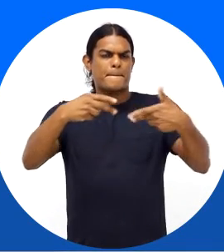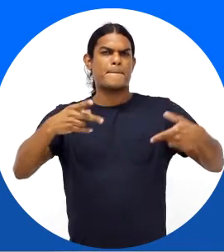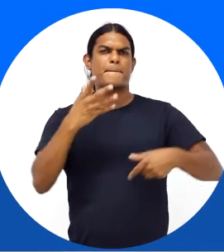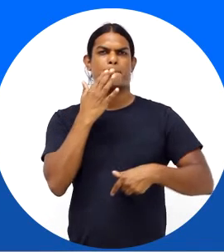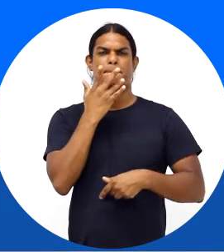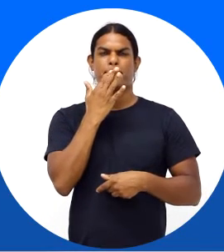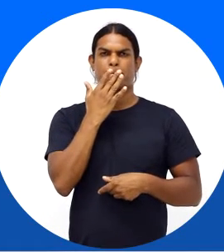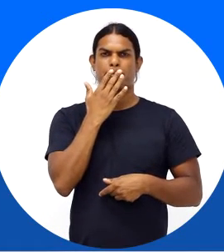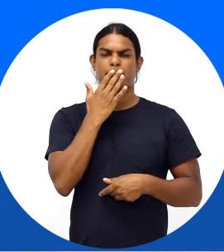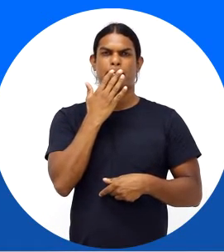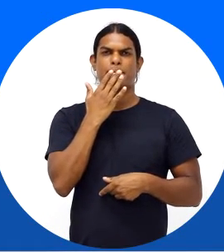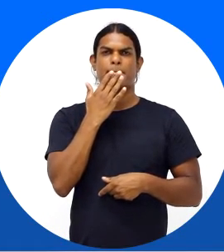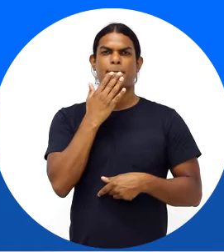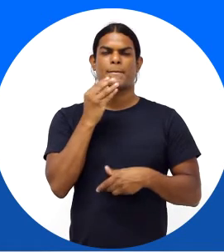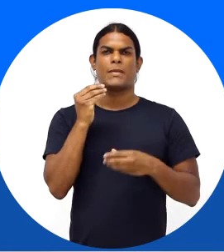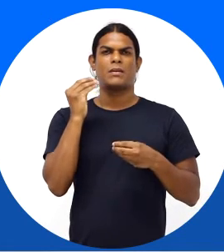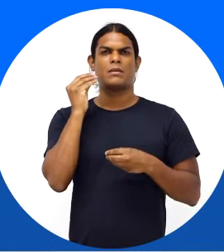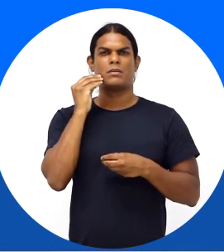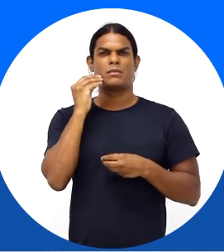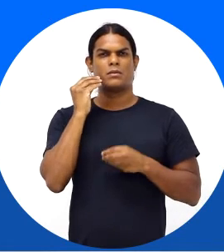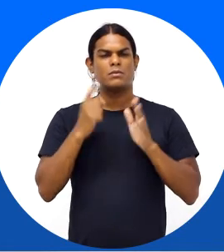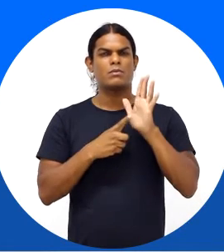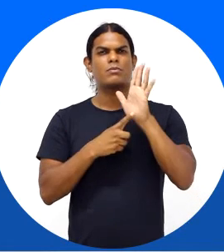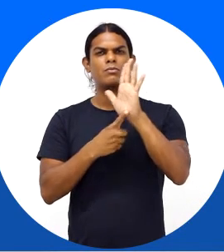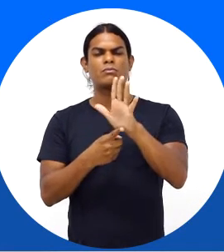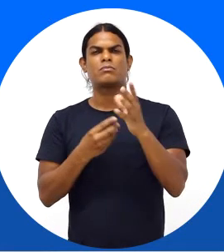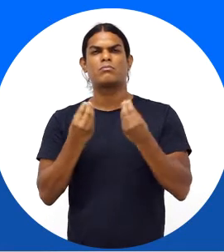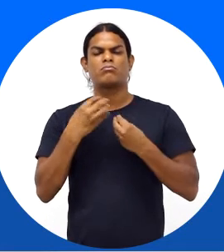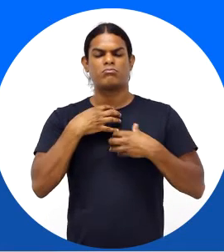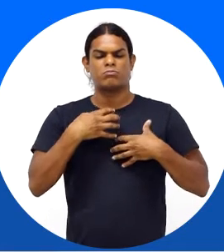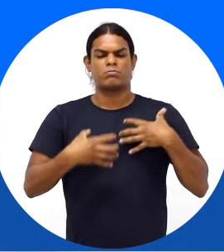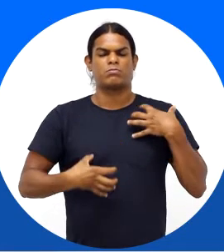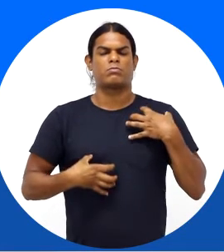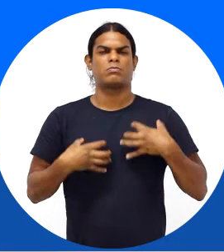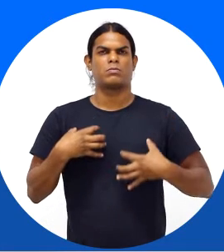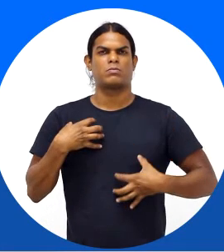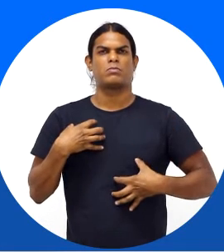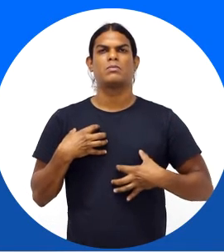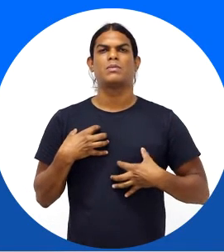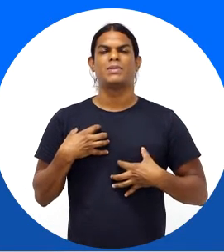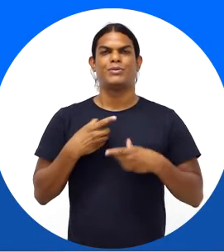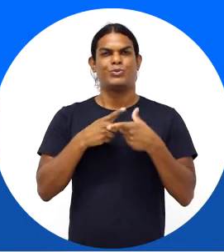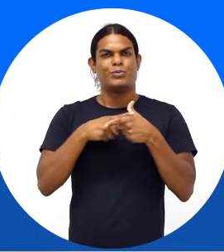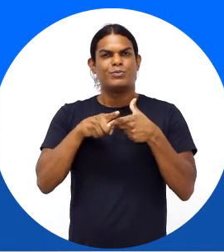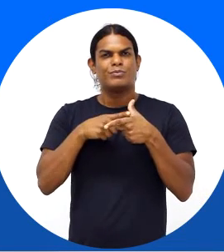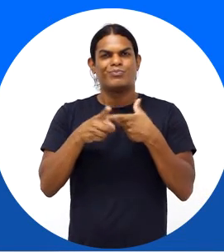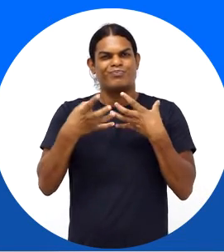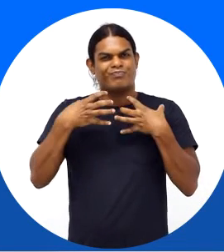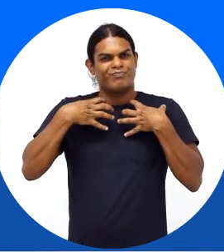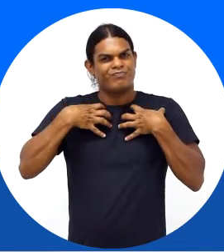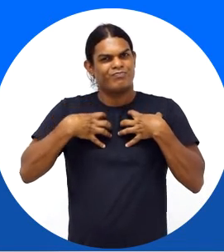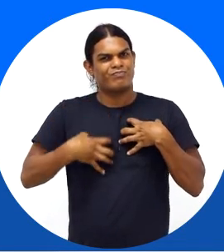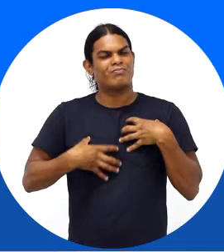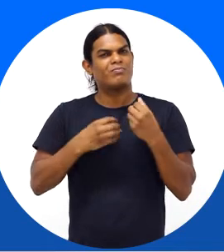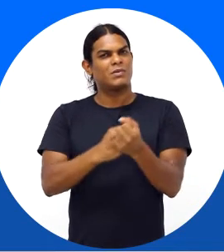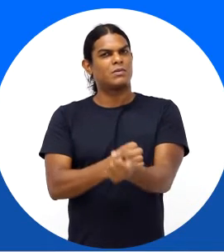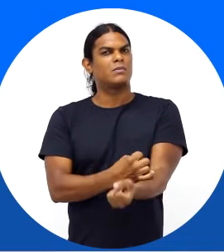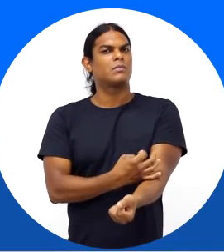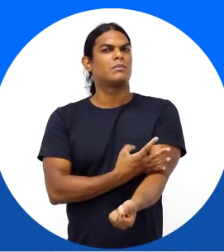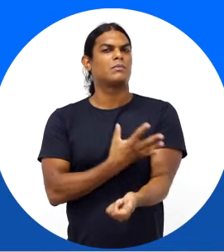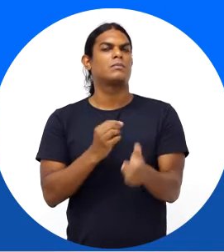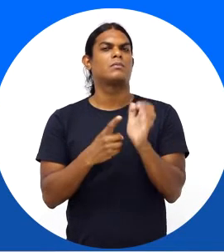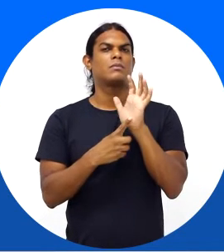tentando mostrar o interior das pessoas, o conflito no interior das pessoas, de acordo com